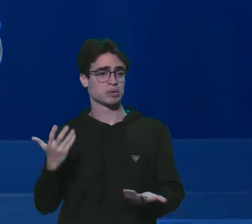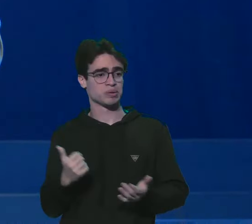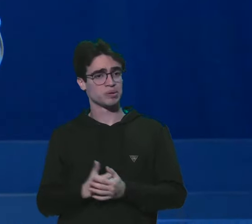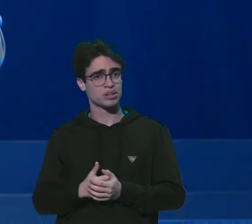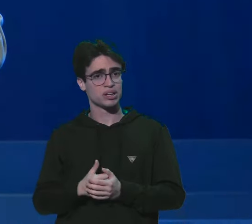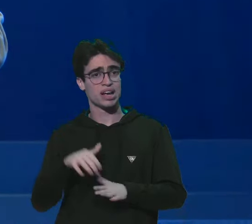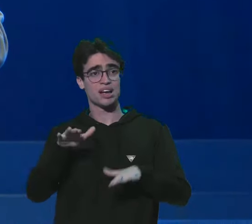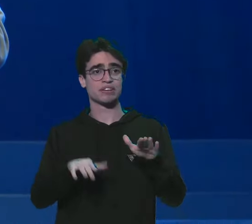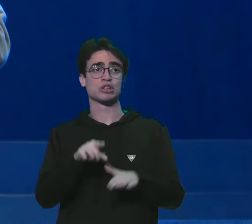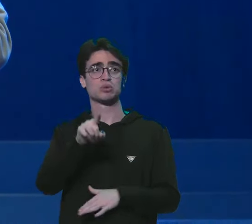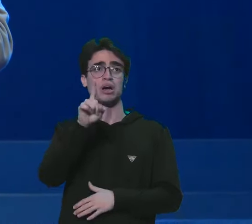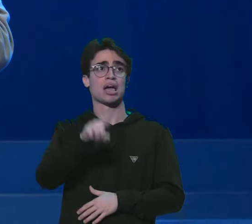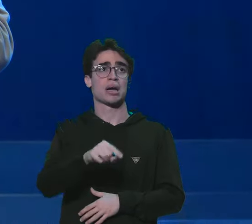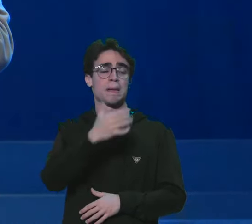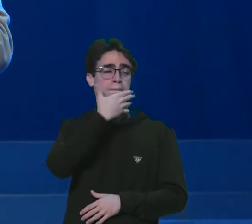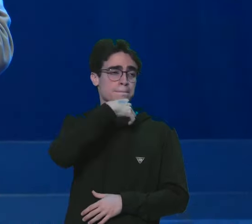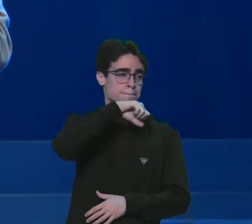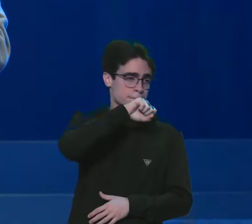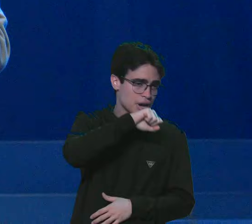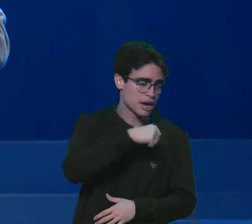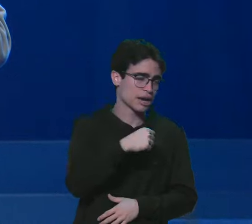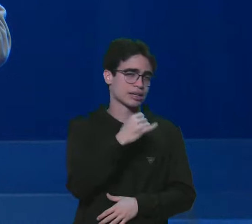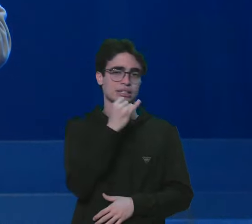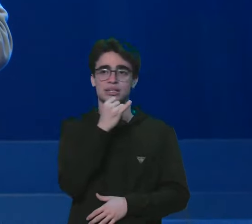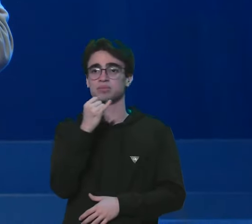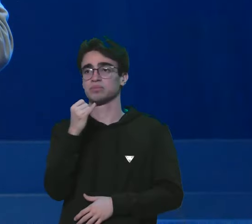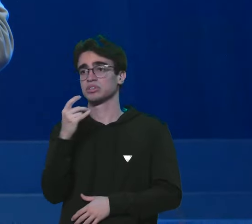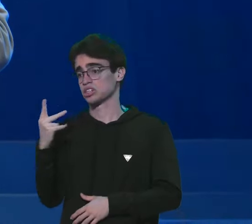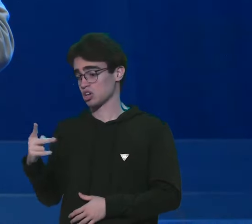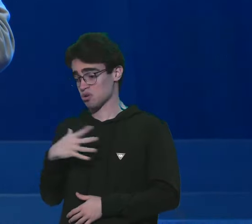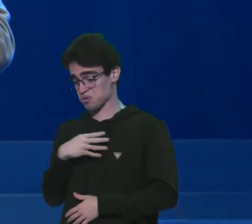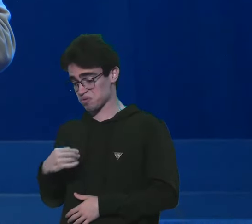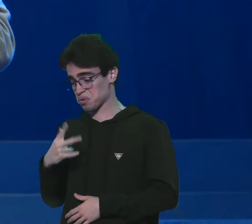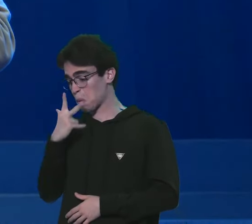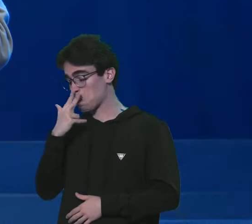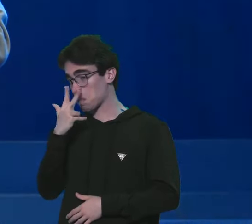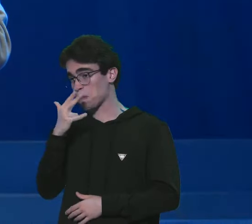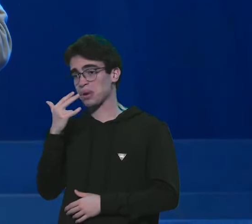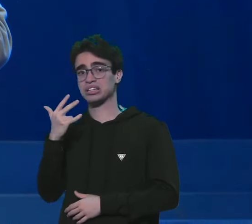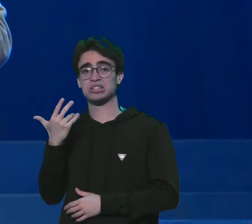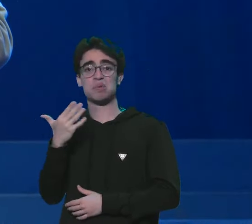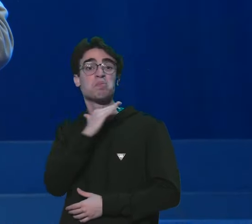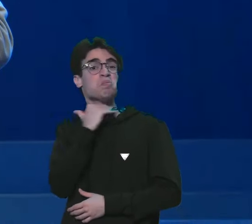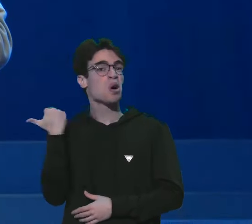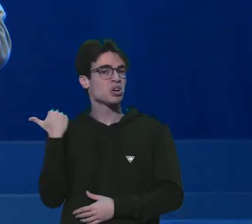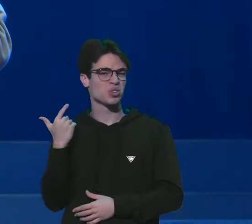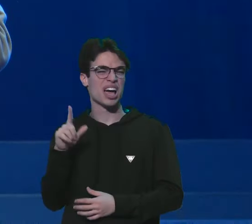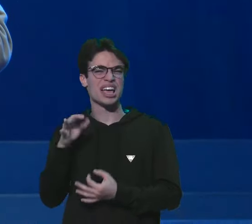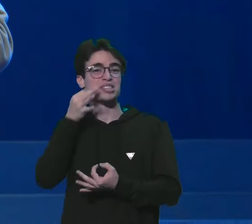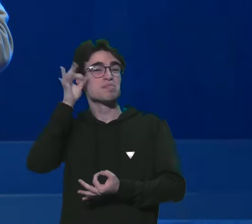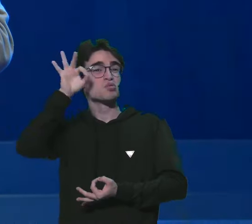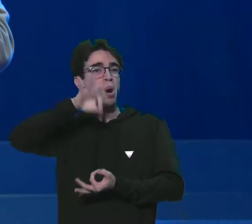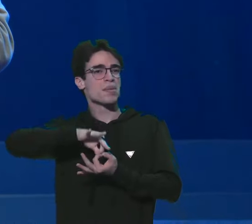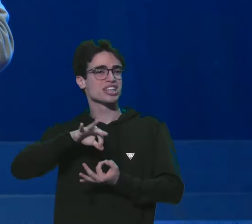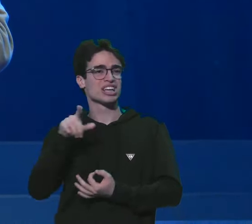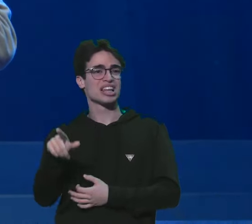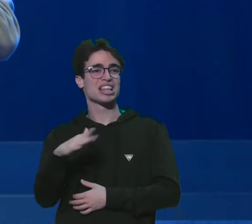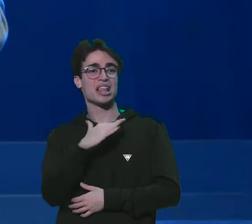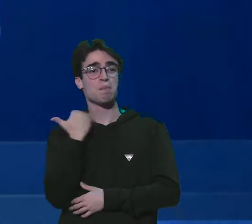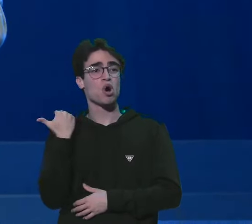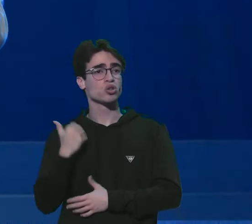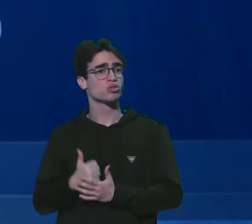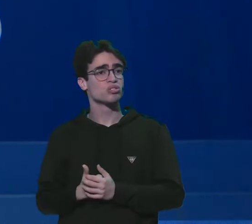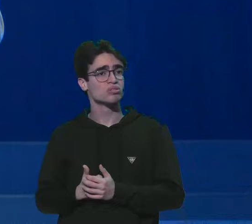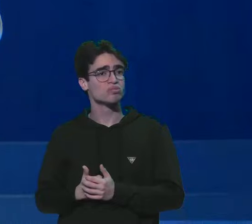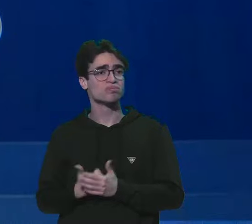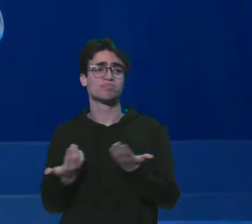Talvez você que é pai, o teu filho está morto. Morto espiritualmente. E talvez